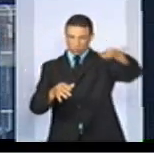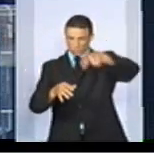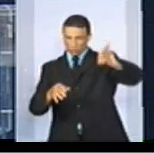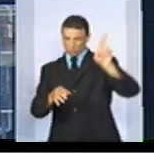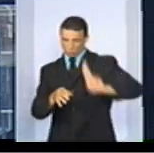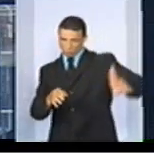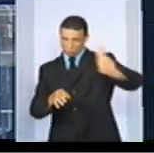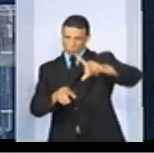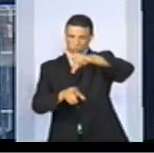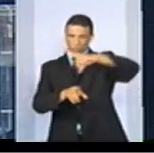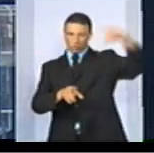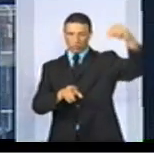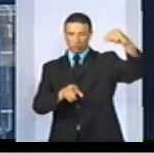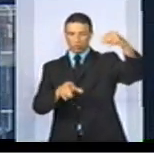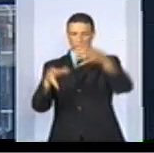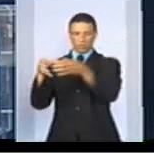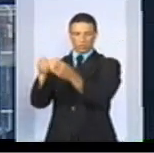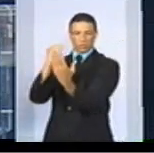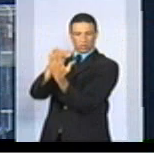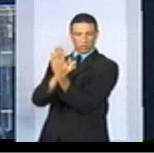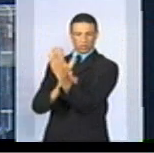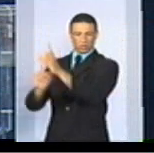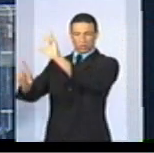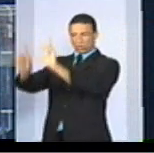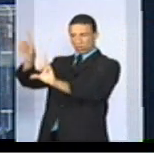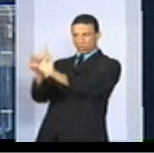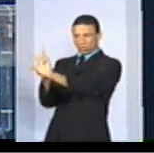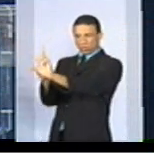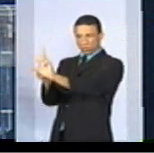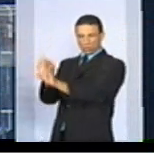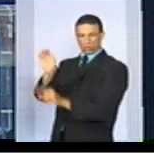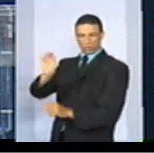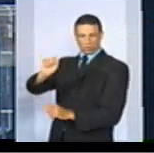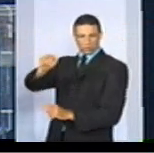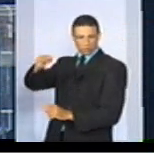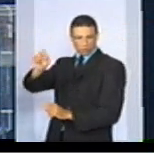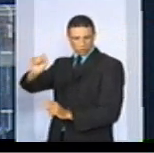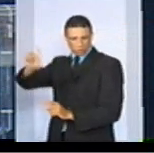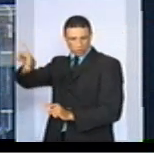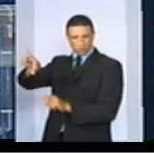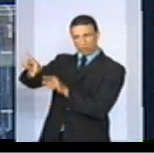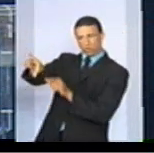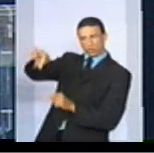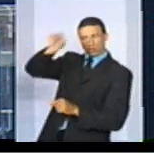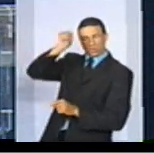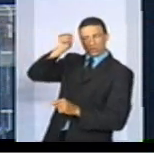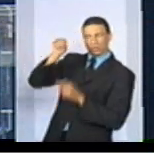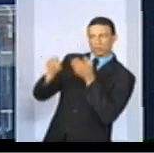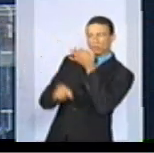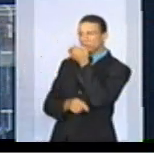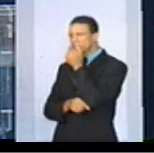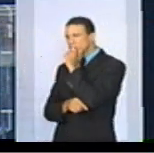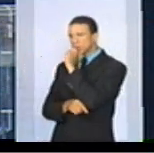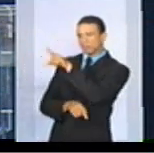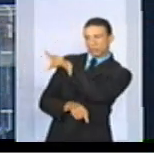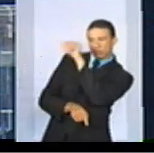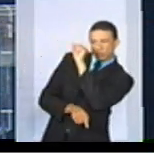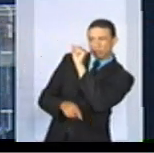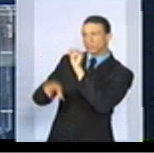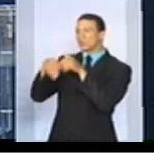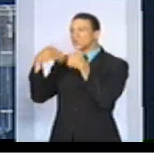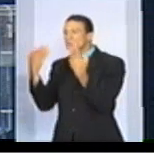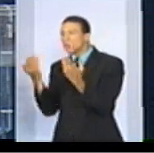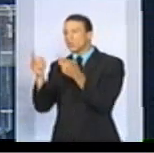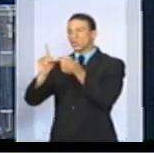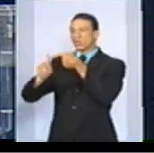optar por um pacote de canais de uma empresa, possa também escolher pelo qual via quer receber esse pacote, seja por